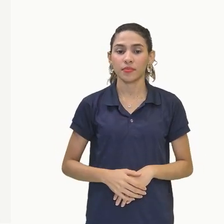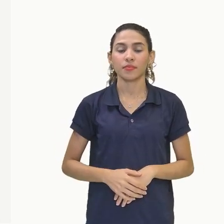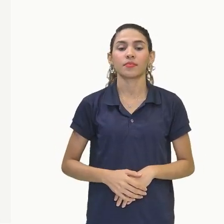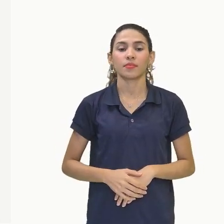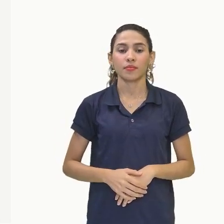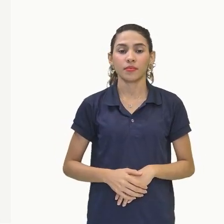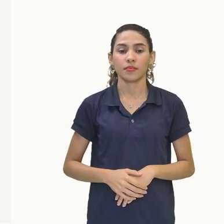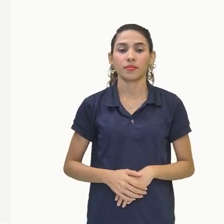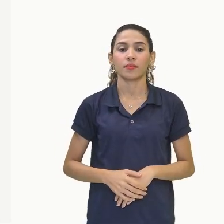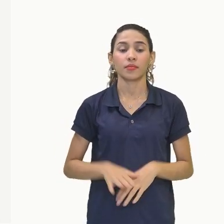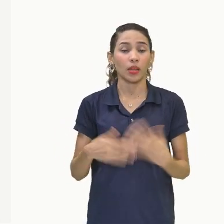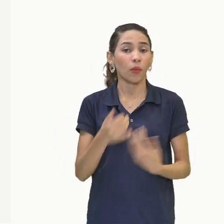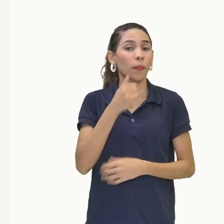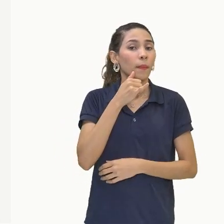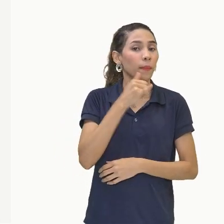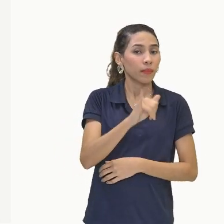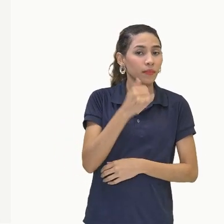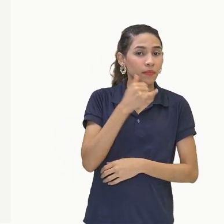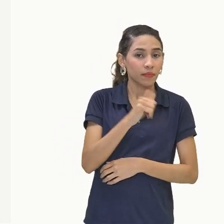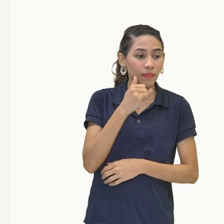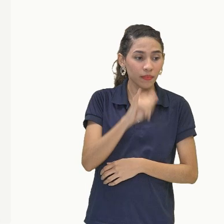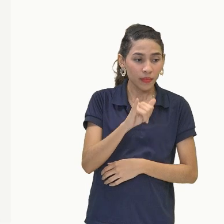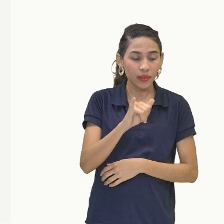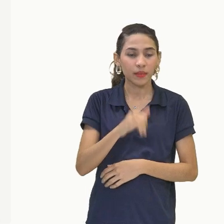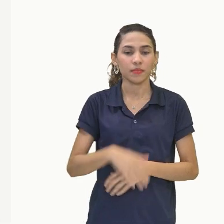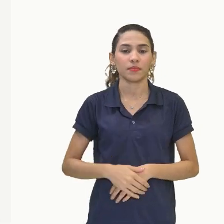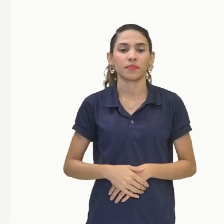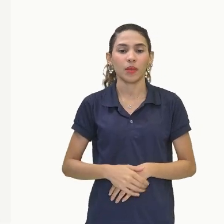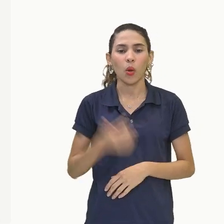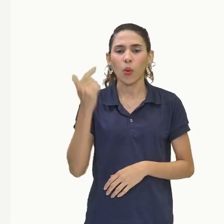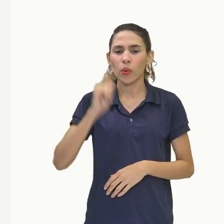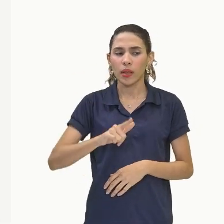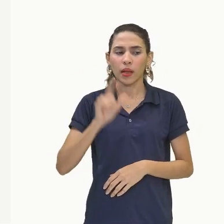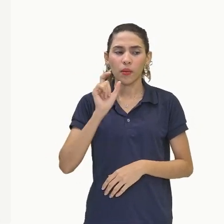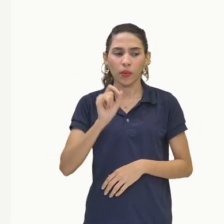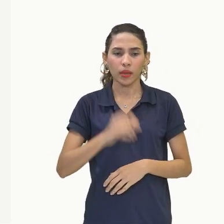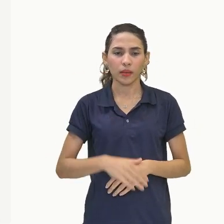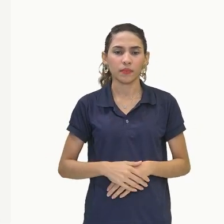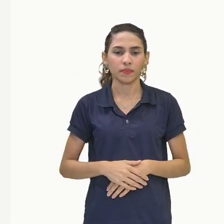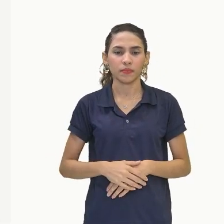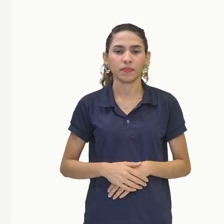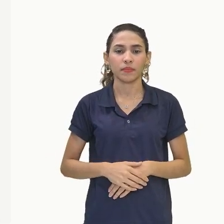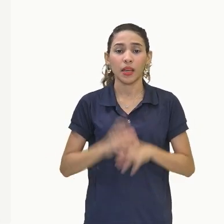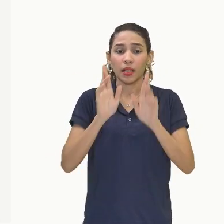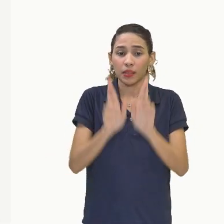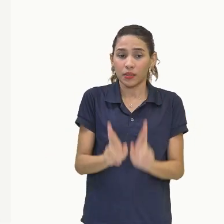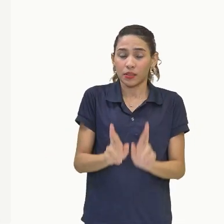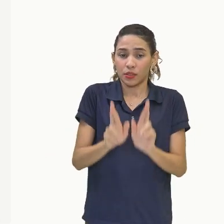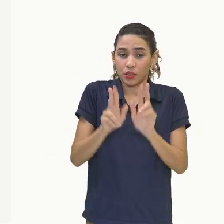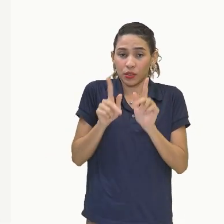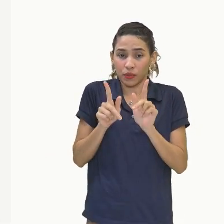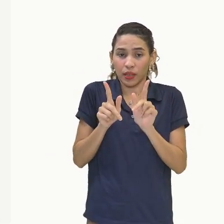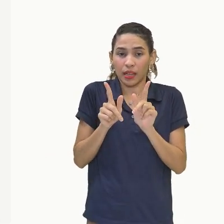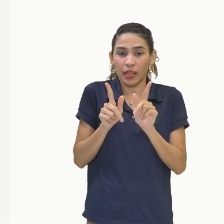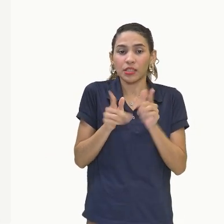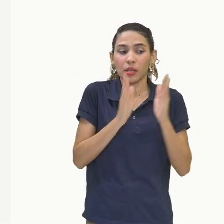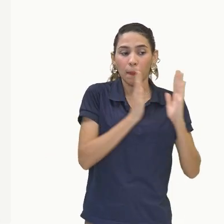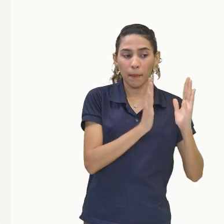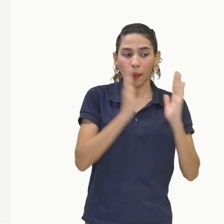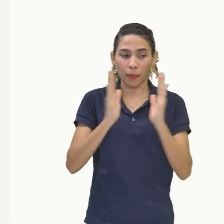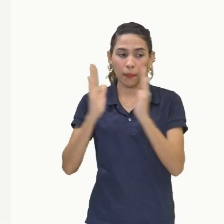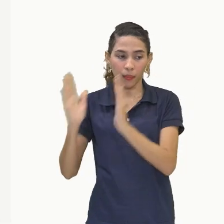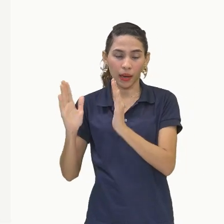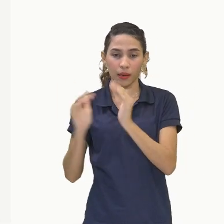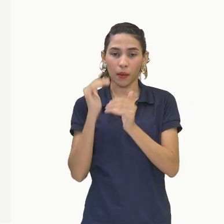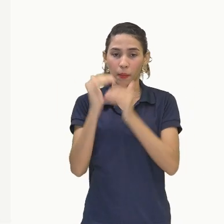eu tenho que a energia elétrica ela é obtida por meio de diferentes processos,